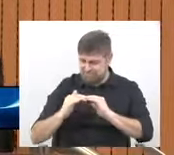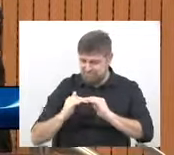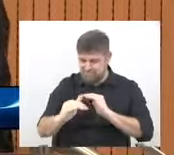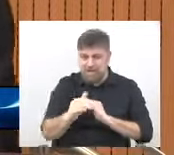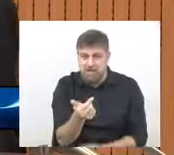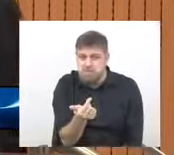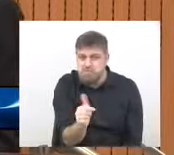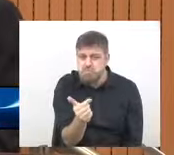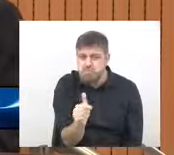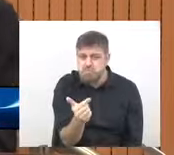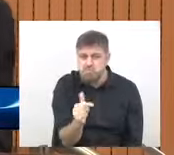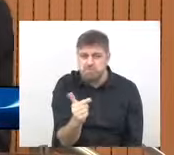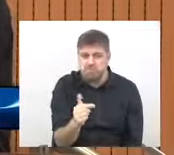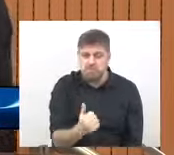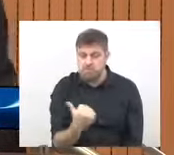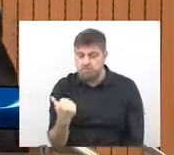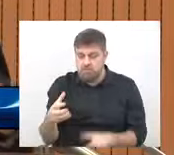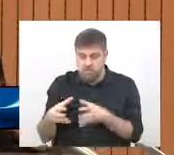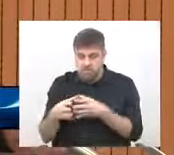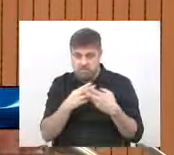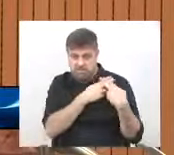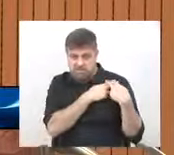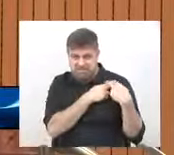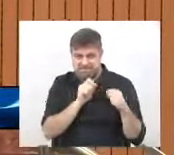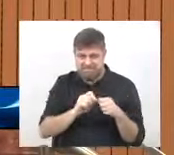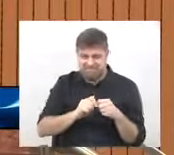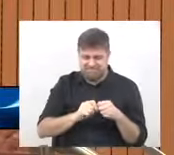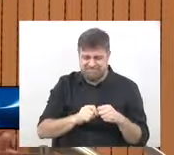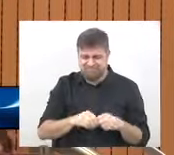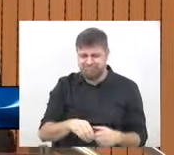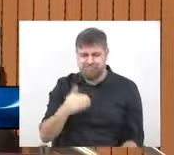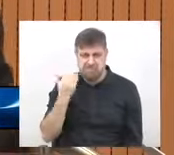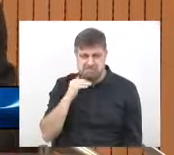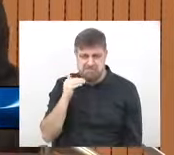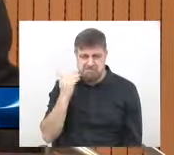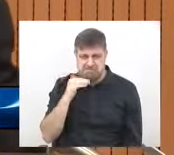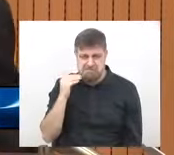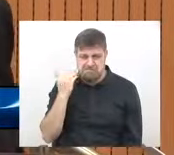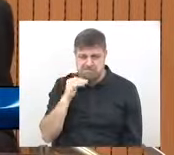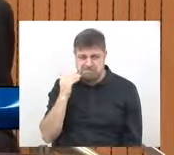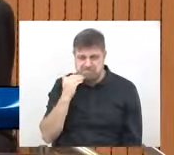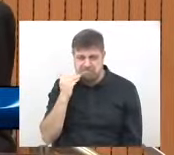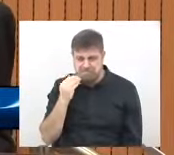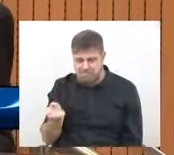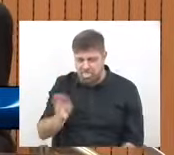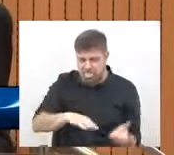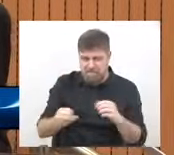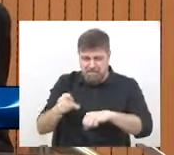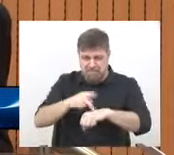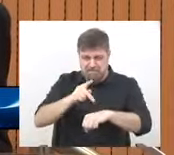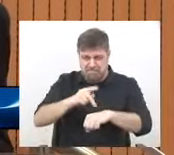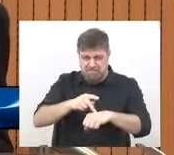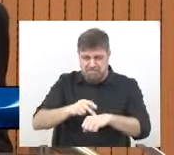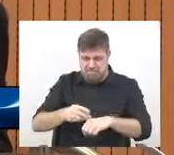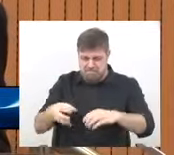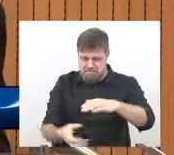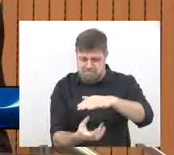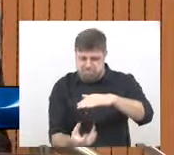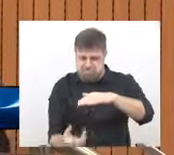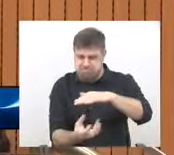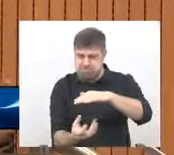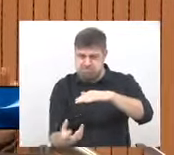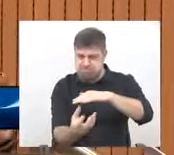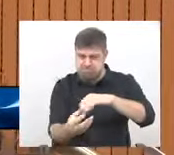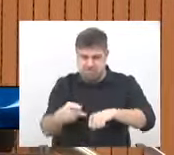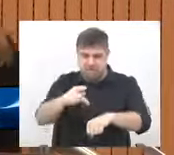Tiraram. O que a estrutural fez? Serviço muito porco. Colocaram aquelas pedras grandes embaixo, pedra